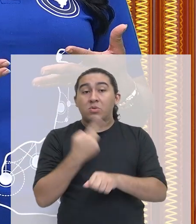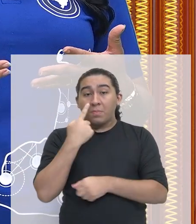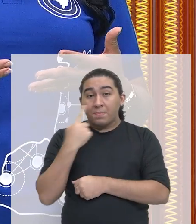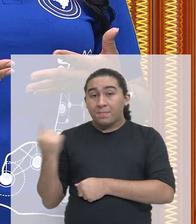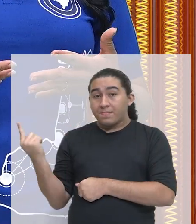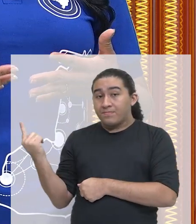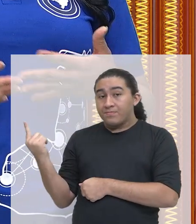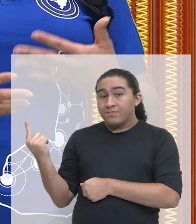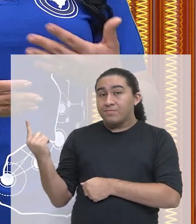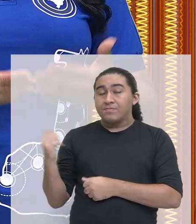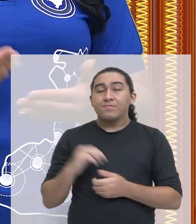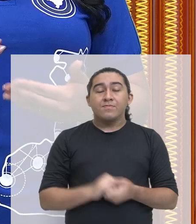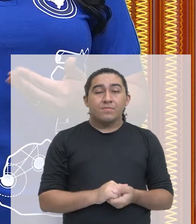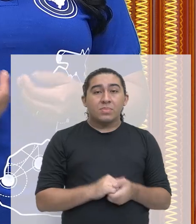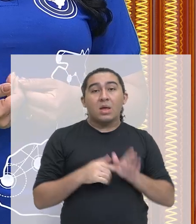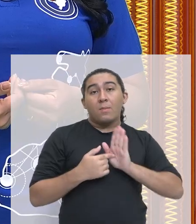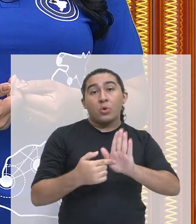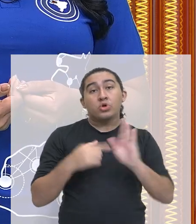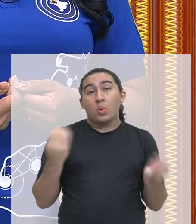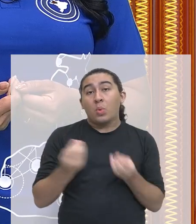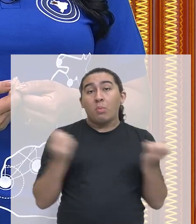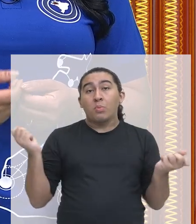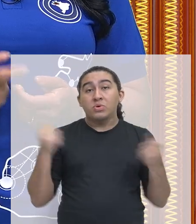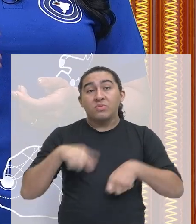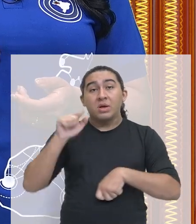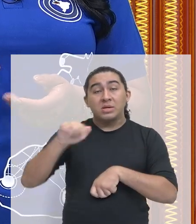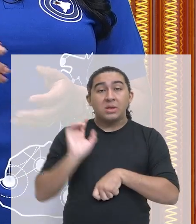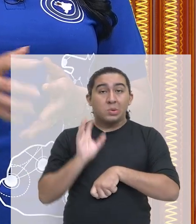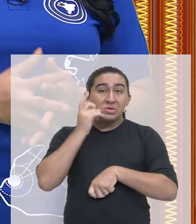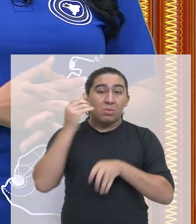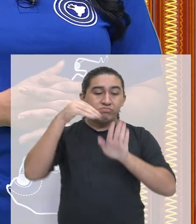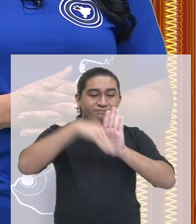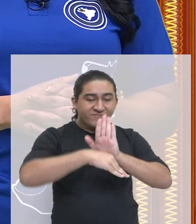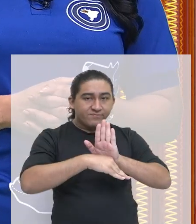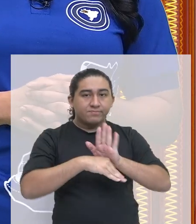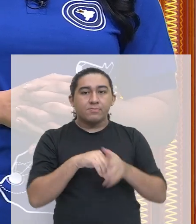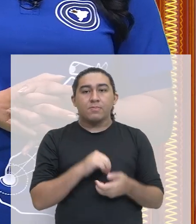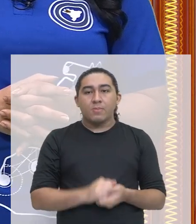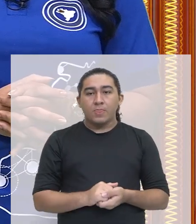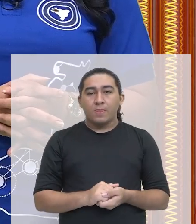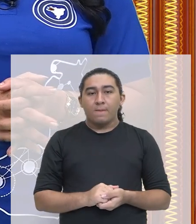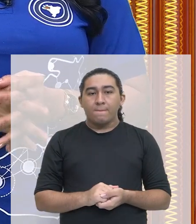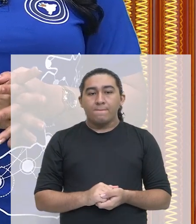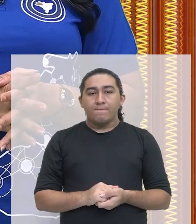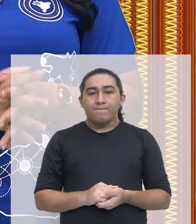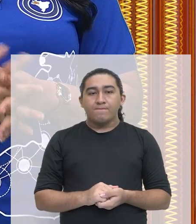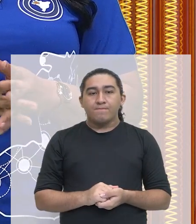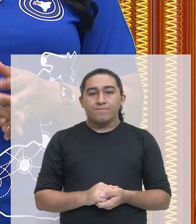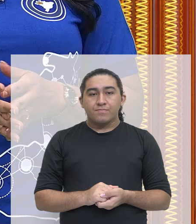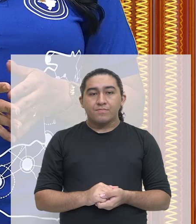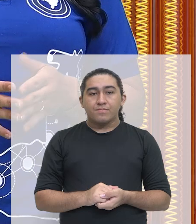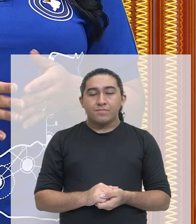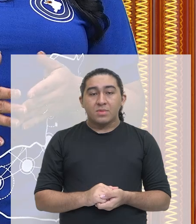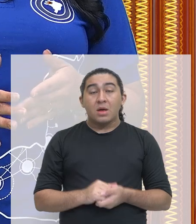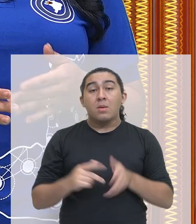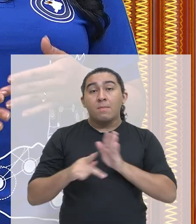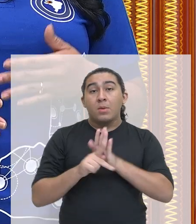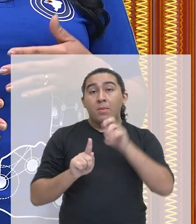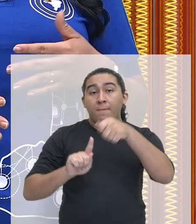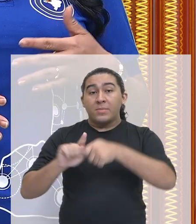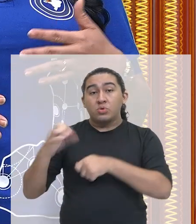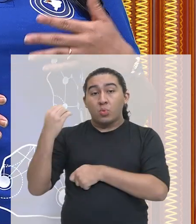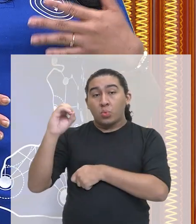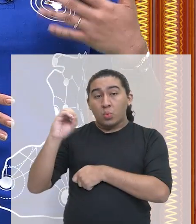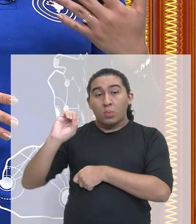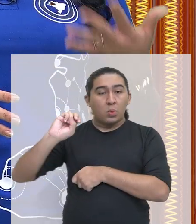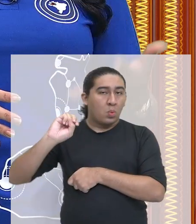mostrar como é que vai se dar essa crise dos mísseis. Então, olha só, a crise dos mísseis, crise de outubro, ou